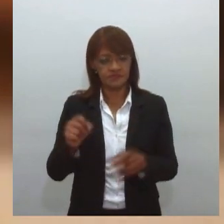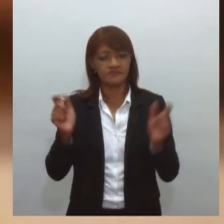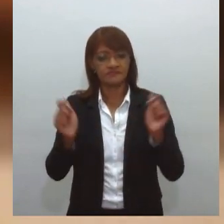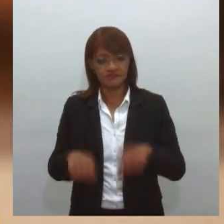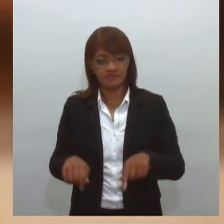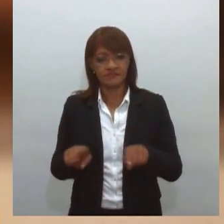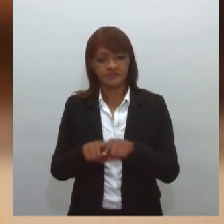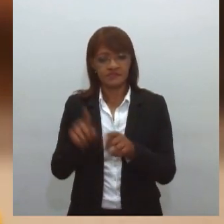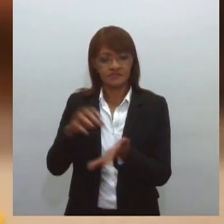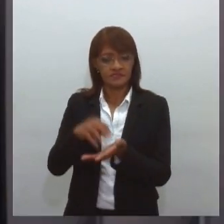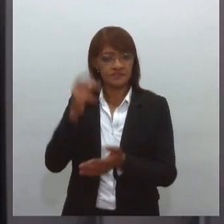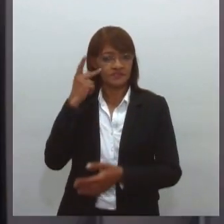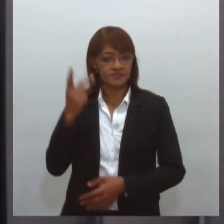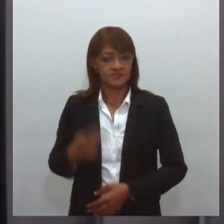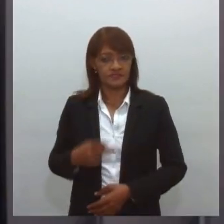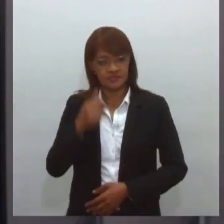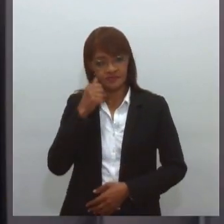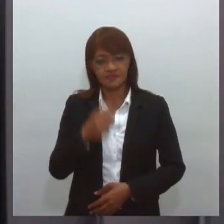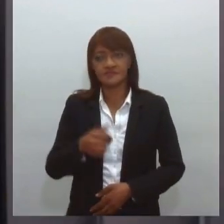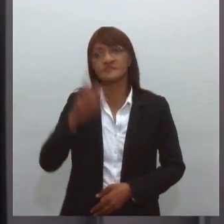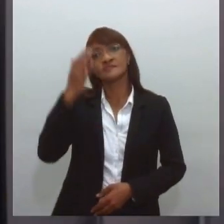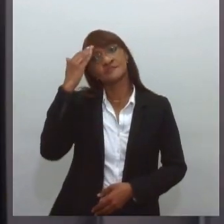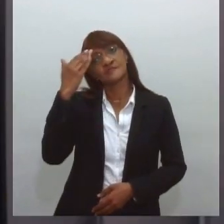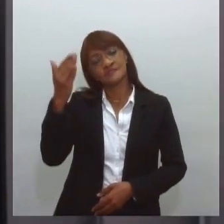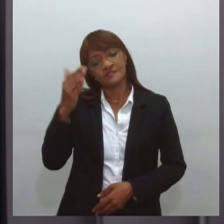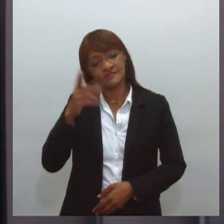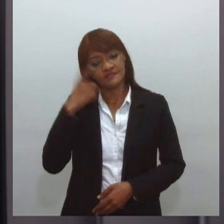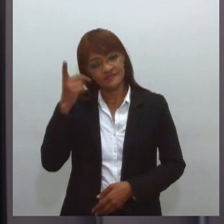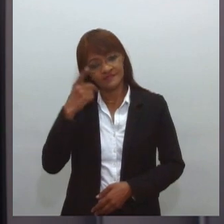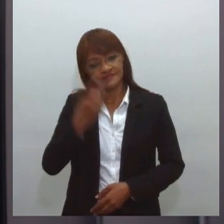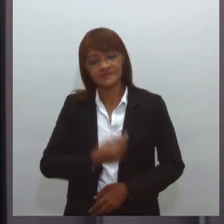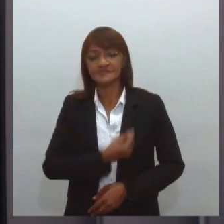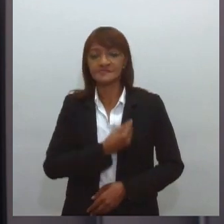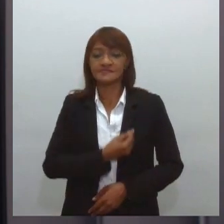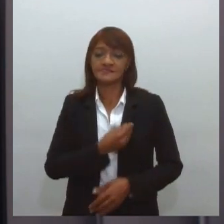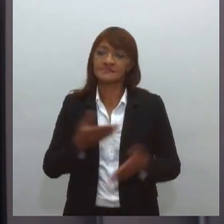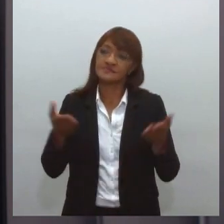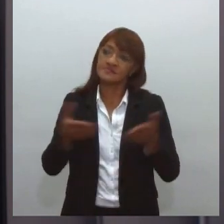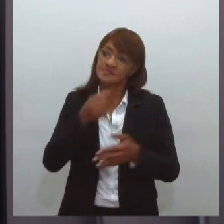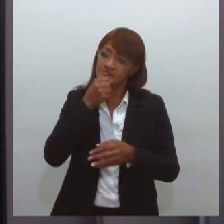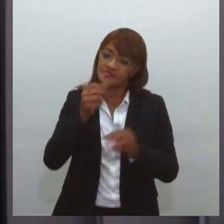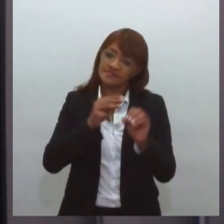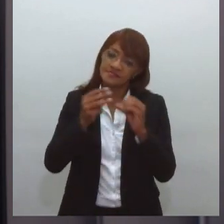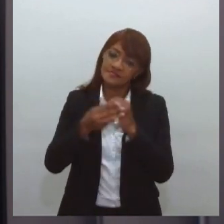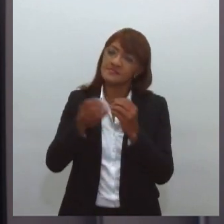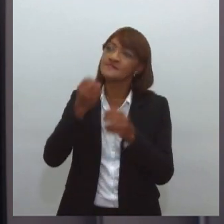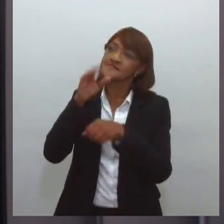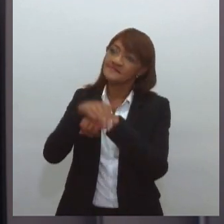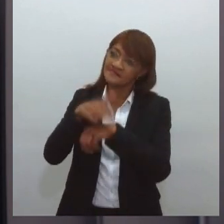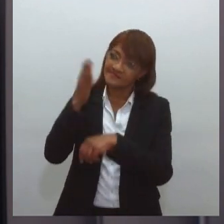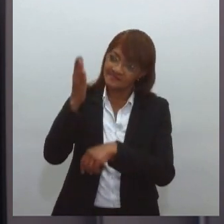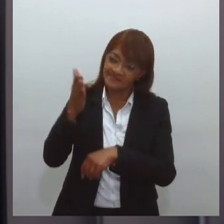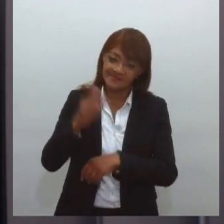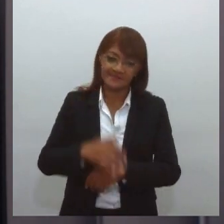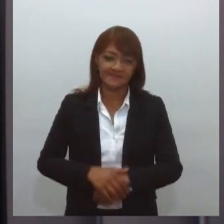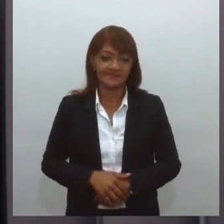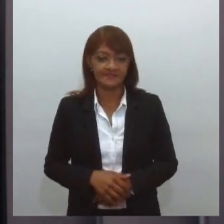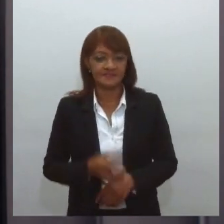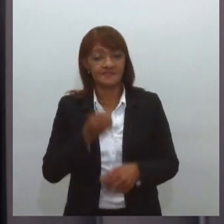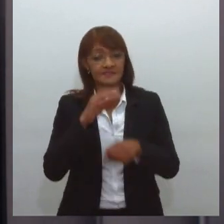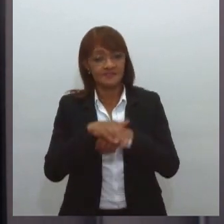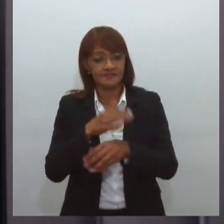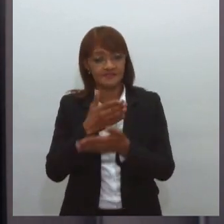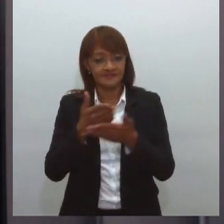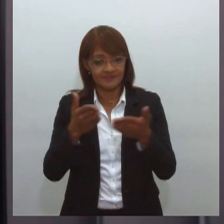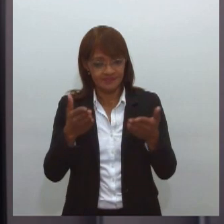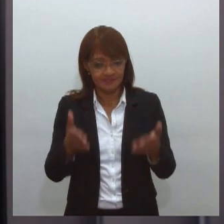mulher. Muito obrigado, deputada, pela sua presença aqui no Jornal da Lese. Tenha uma boa noite. Boa noite, Acival, e deixar um